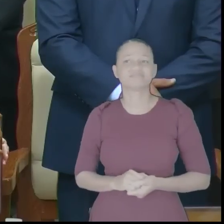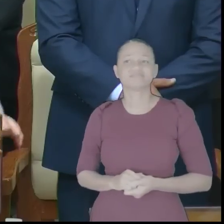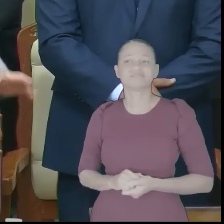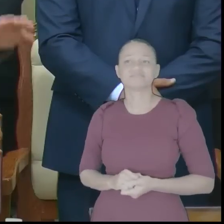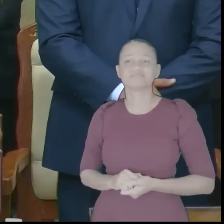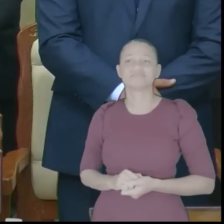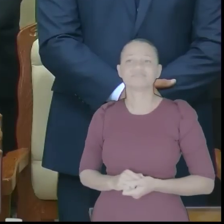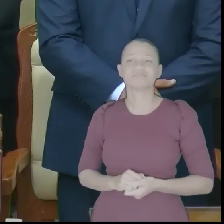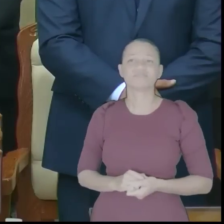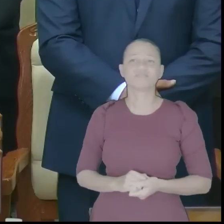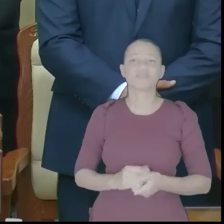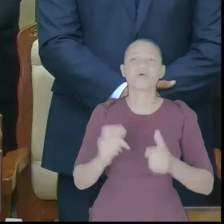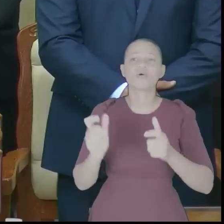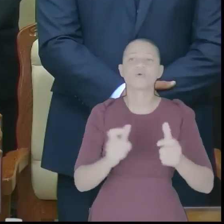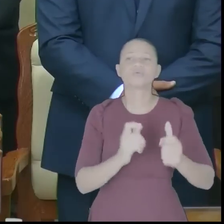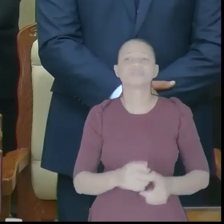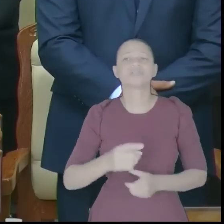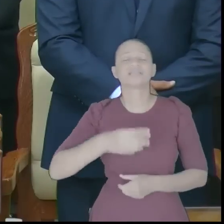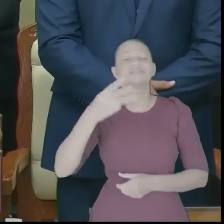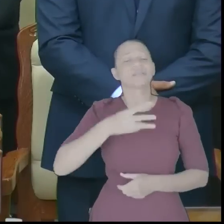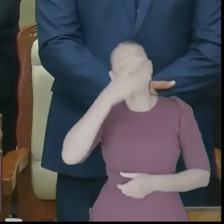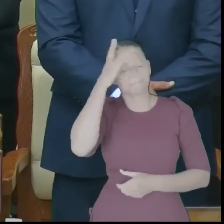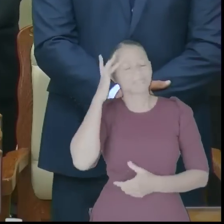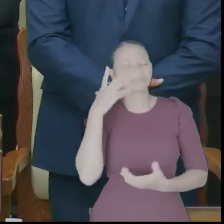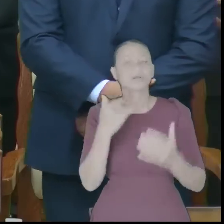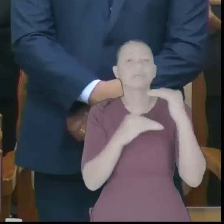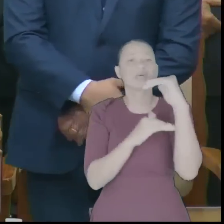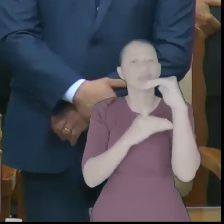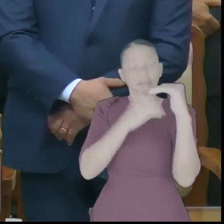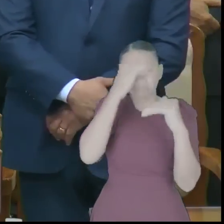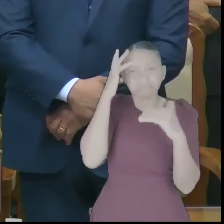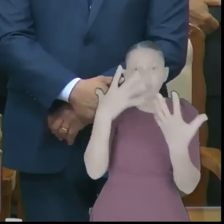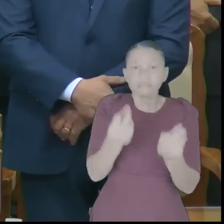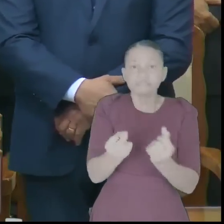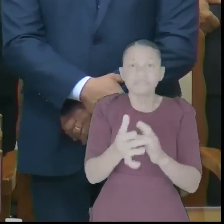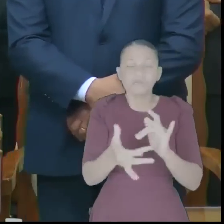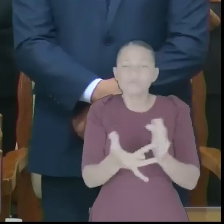Onde está a terceira vida para Jesus? Onde está na galeria? Tem alguém?